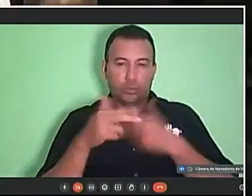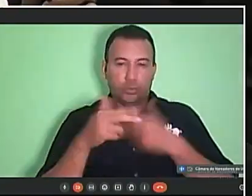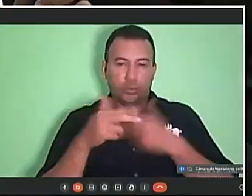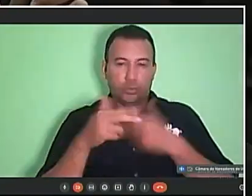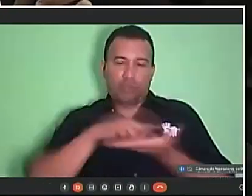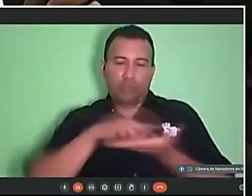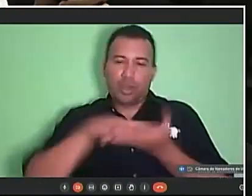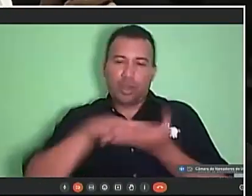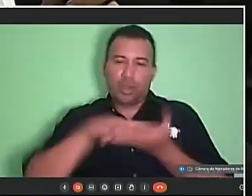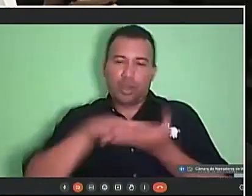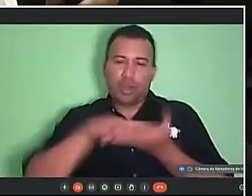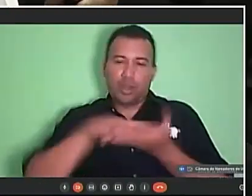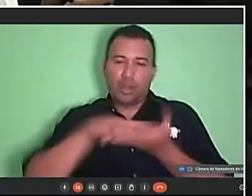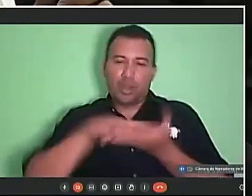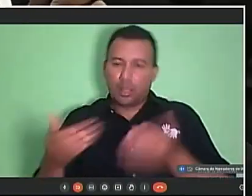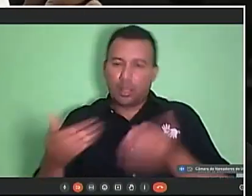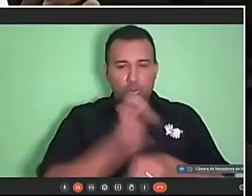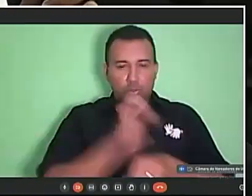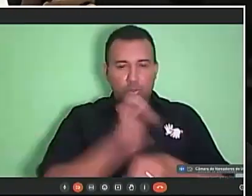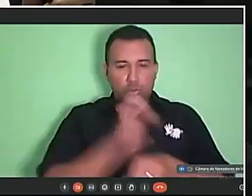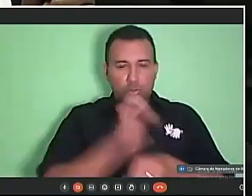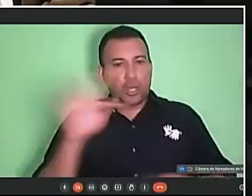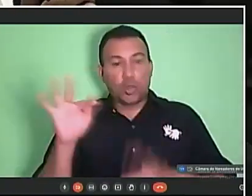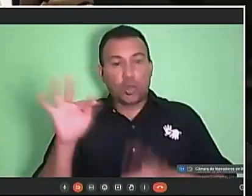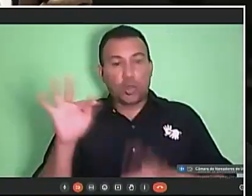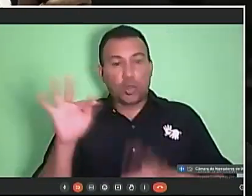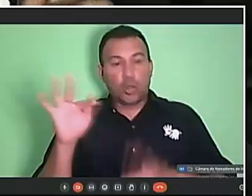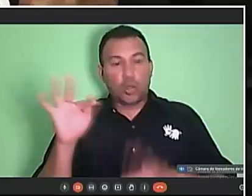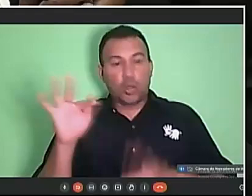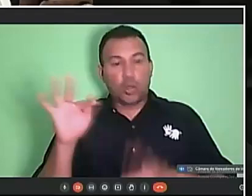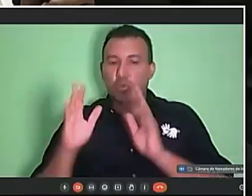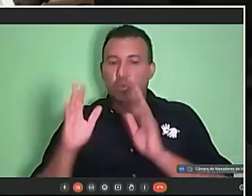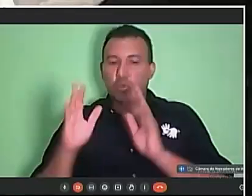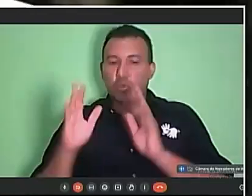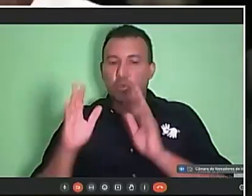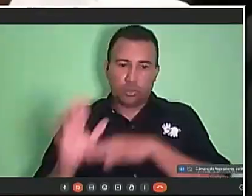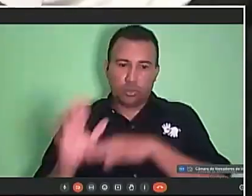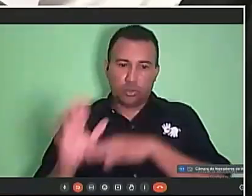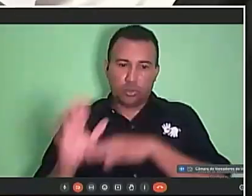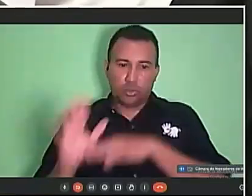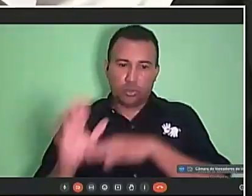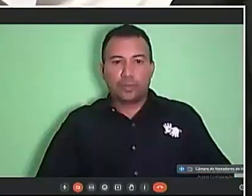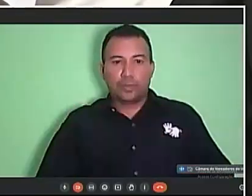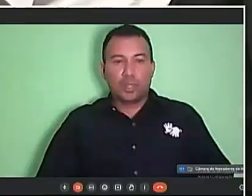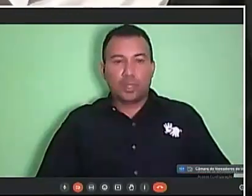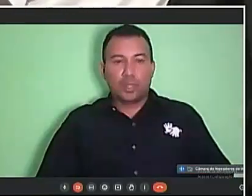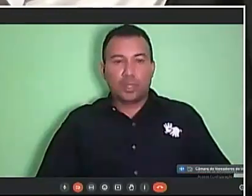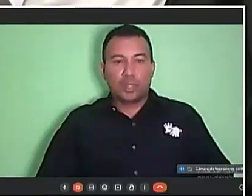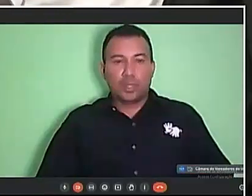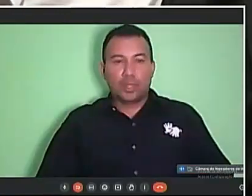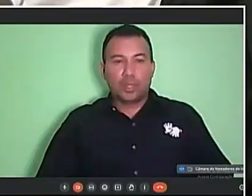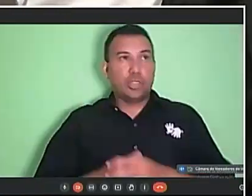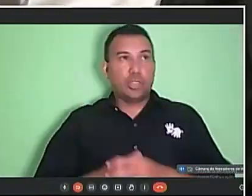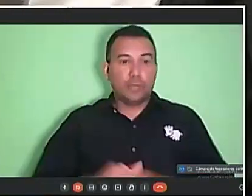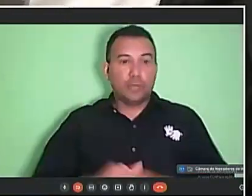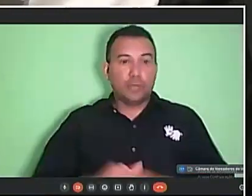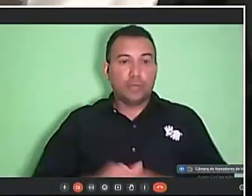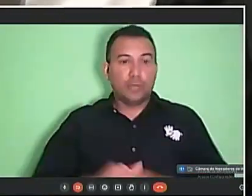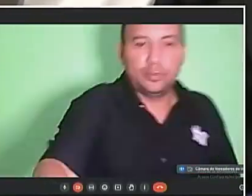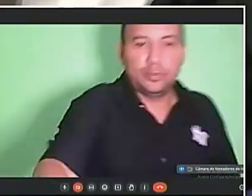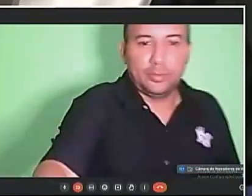governo federal agora nos auxiliou e muito nessa situação, com a ajuda humanitária, com recursos que vieram, e a gente vai